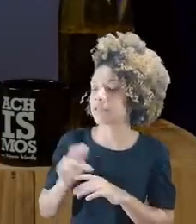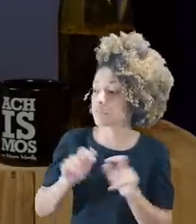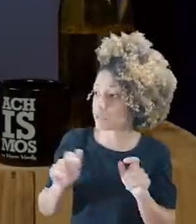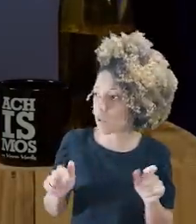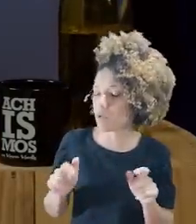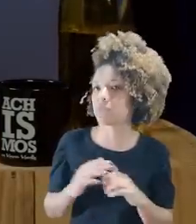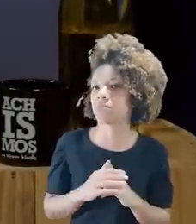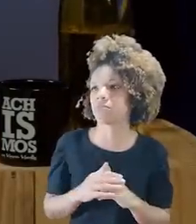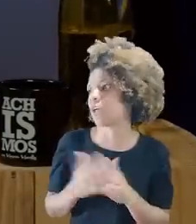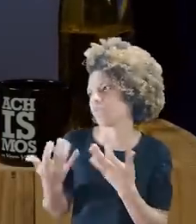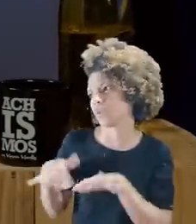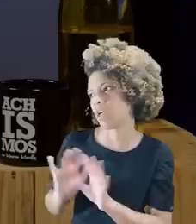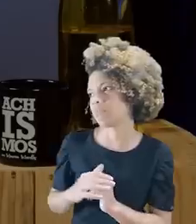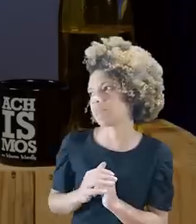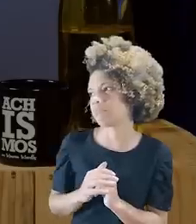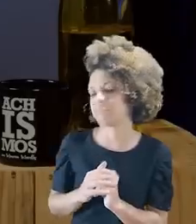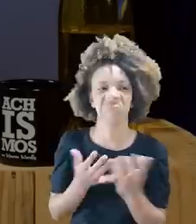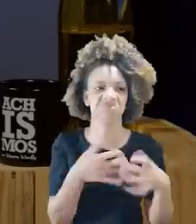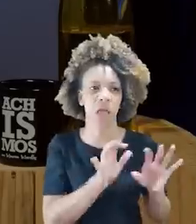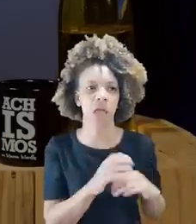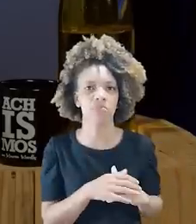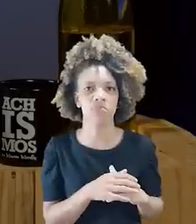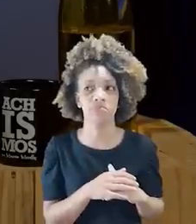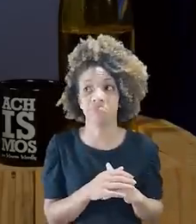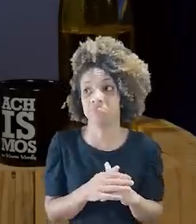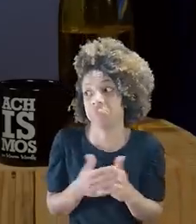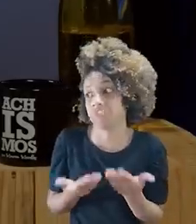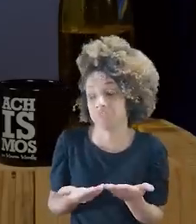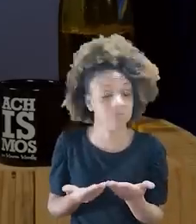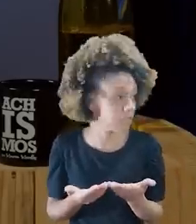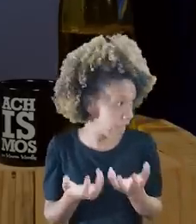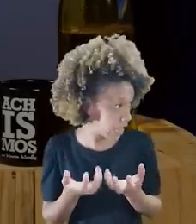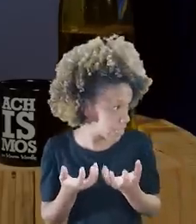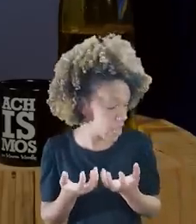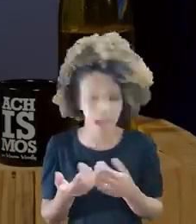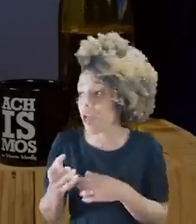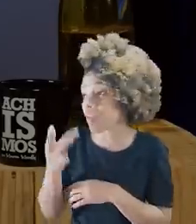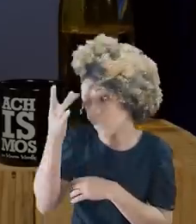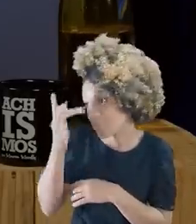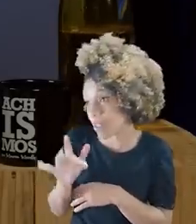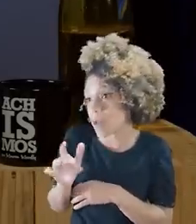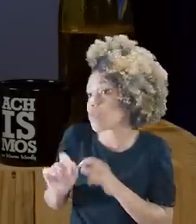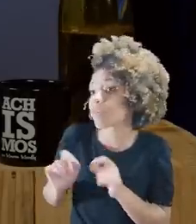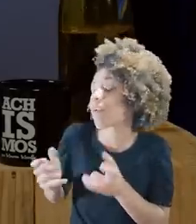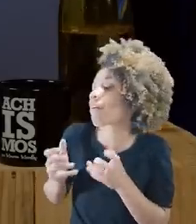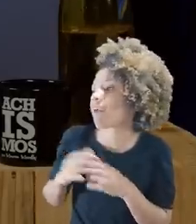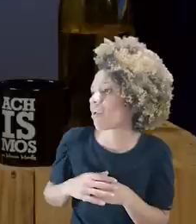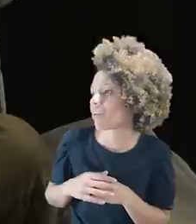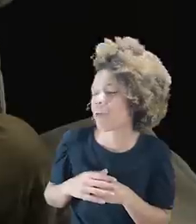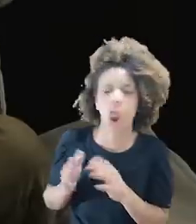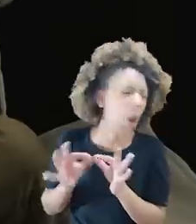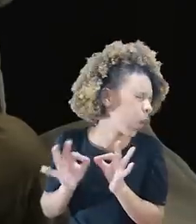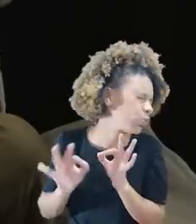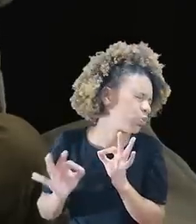longe mas tá tão longe que sabe aquela doença que eu te falei de você de mania de